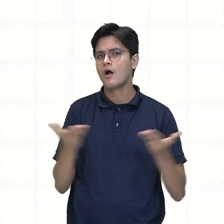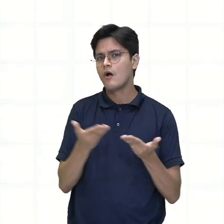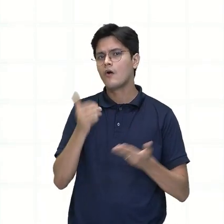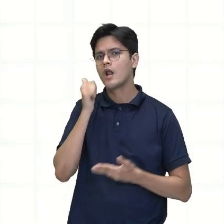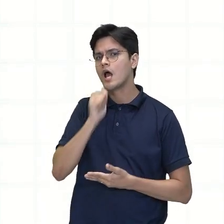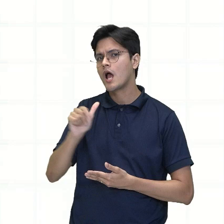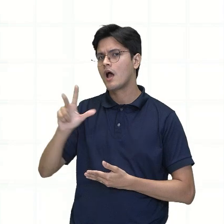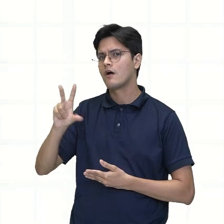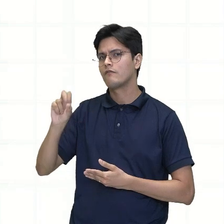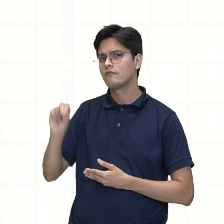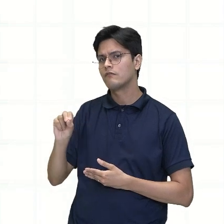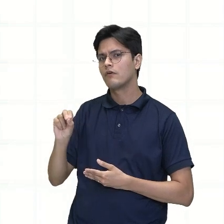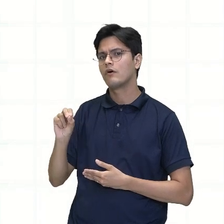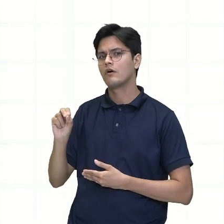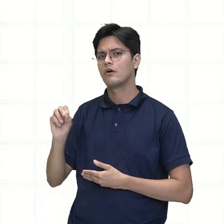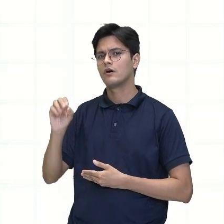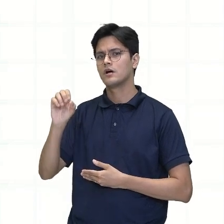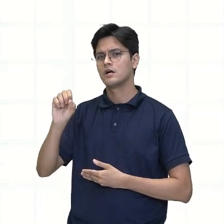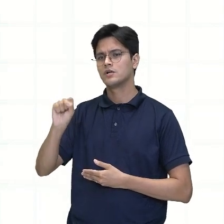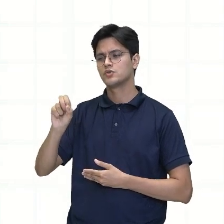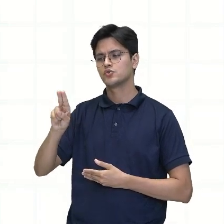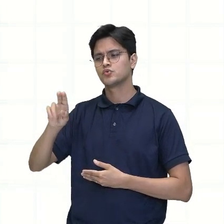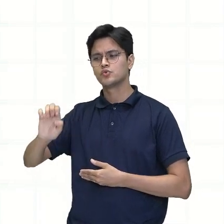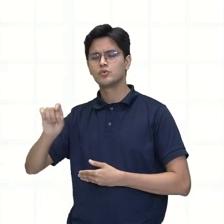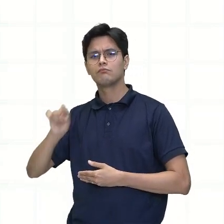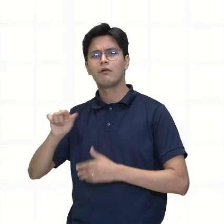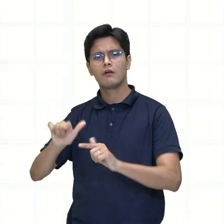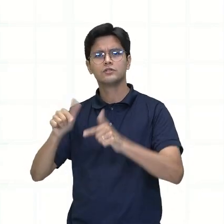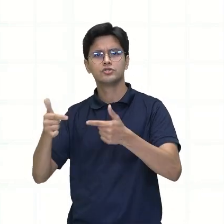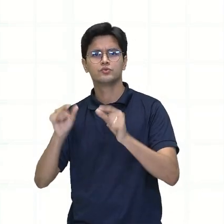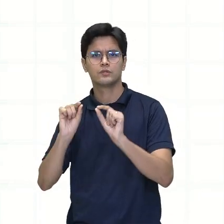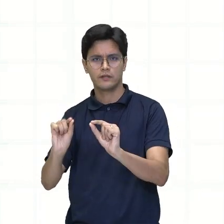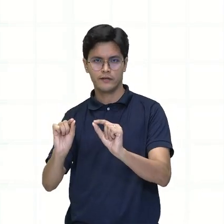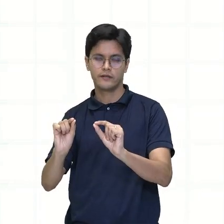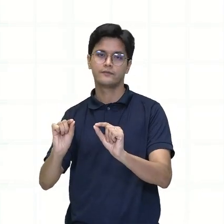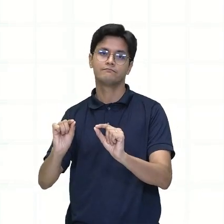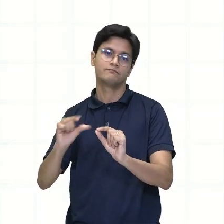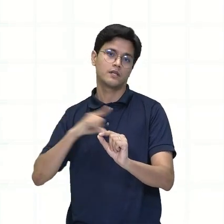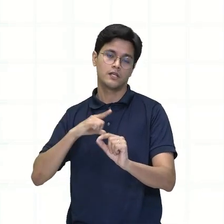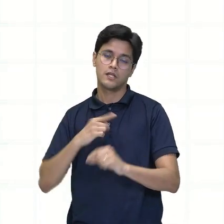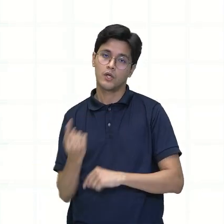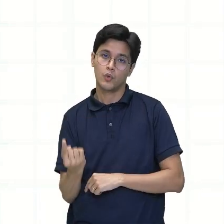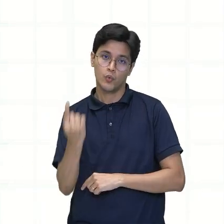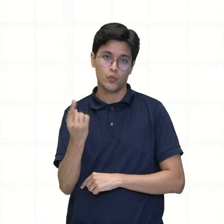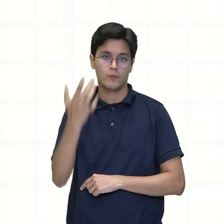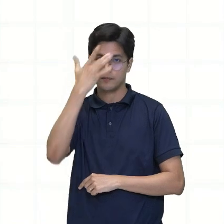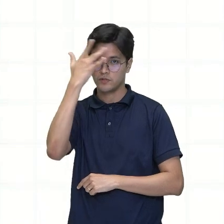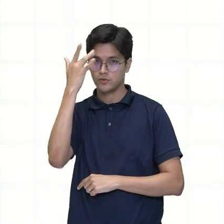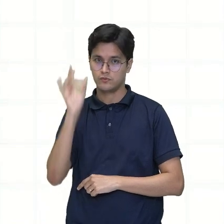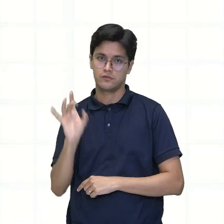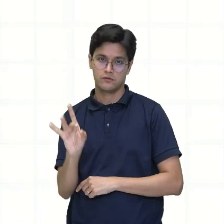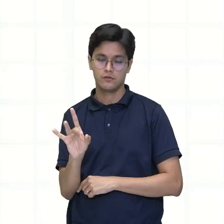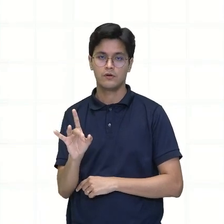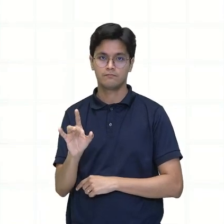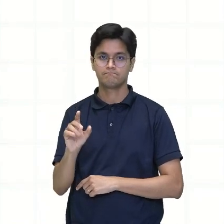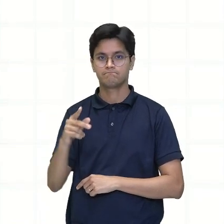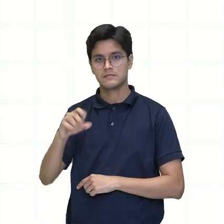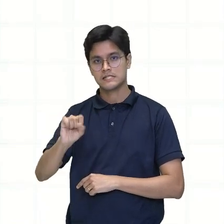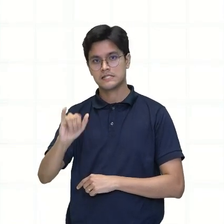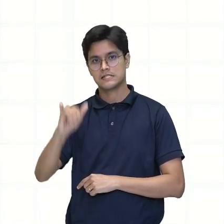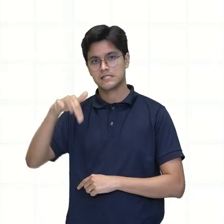única pessoa? Então, eu vou usar o is, tá bom? Ela está tomando café. Então, Su